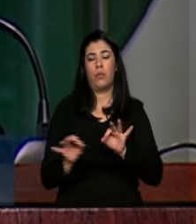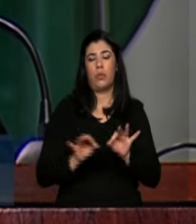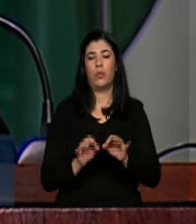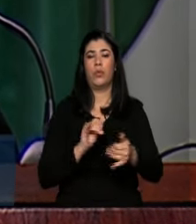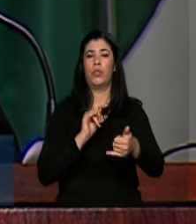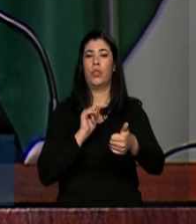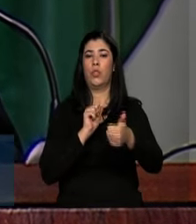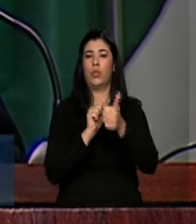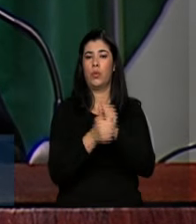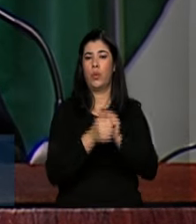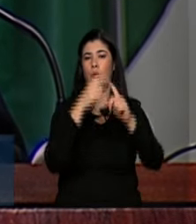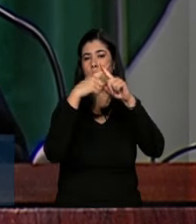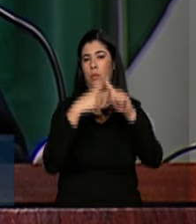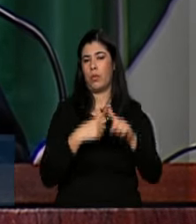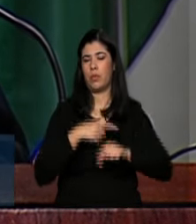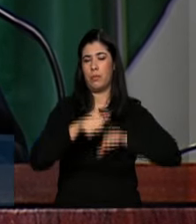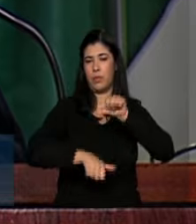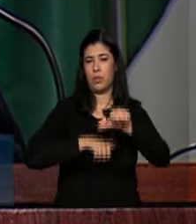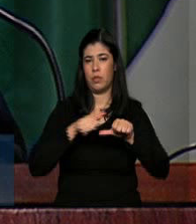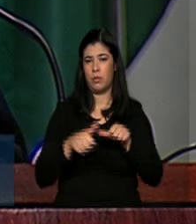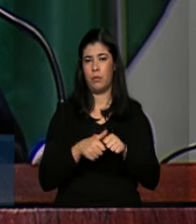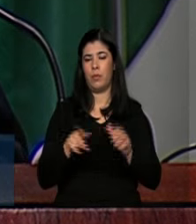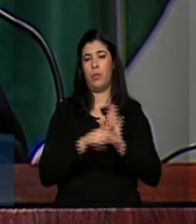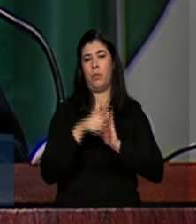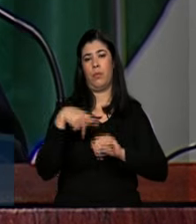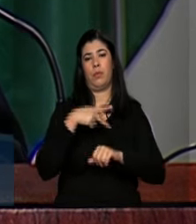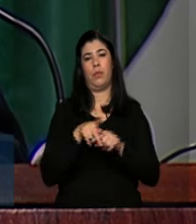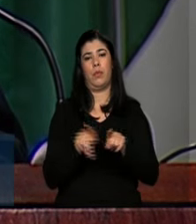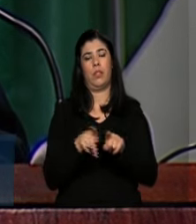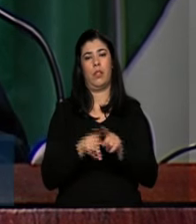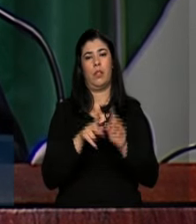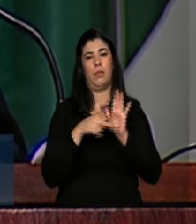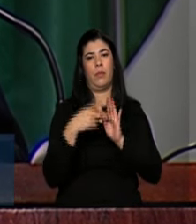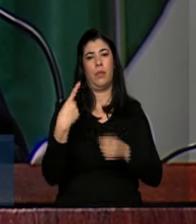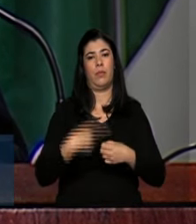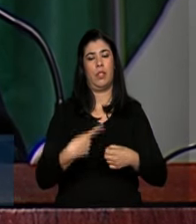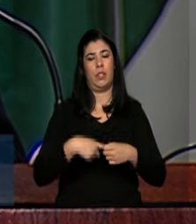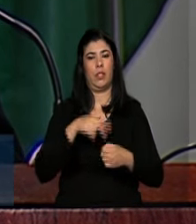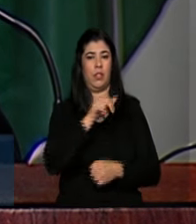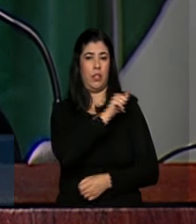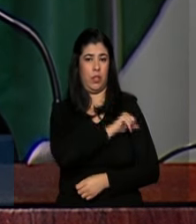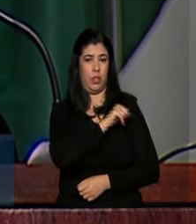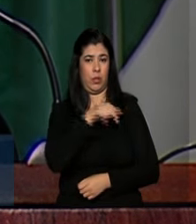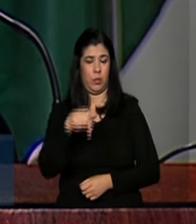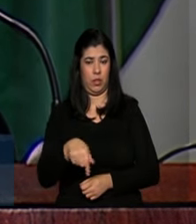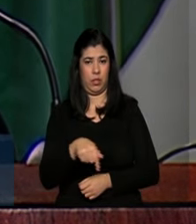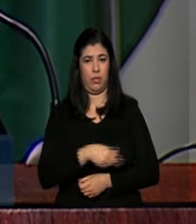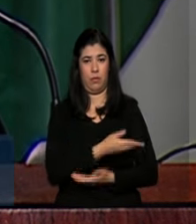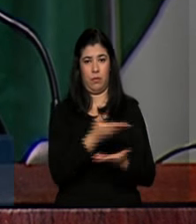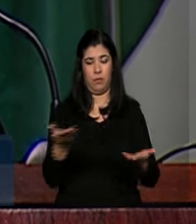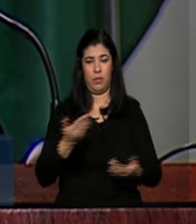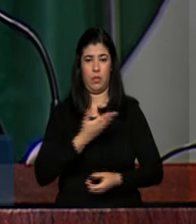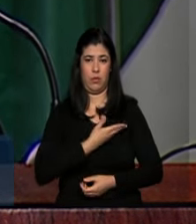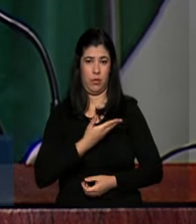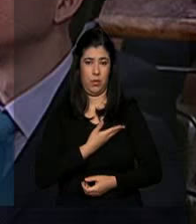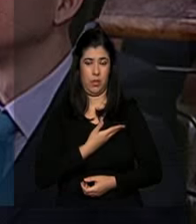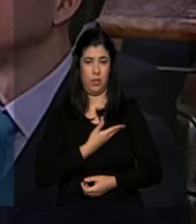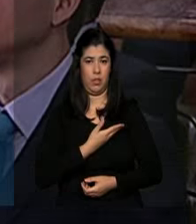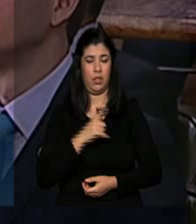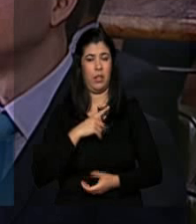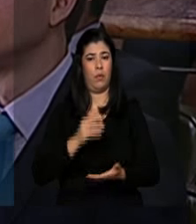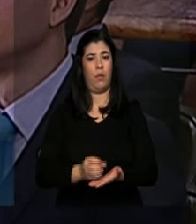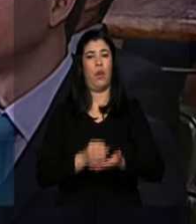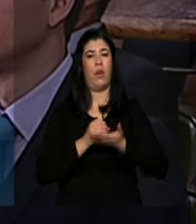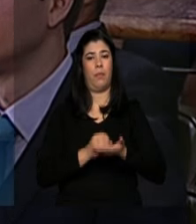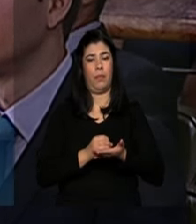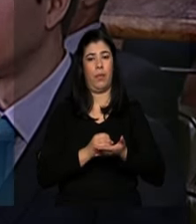de desenvolvimento e transformação para o país e para a cidade do Rio de Janeiro. Caros colegas, com o apoio